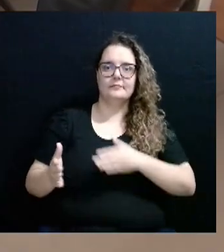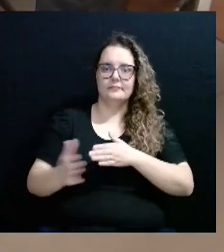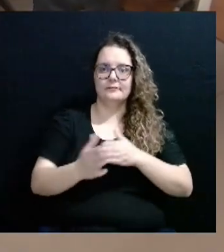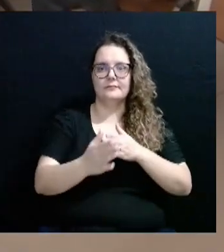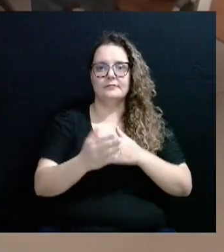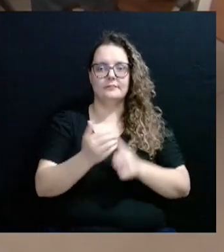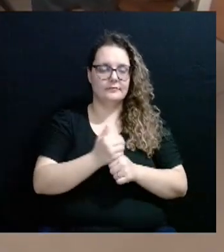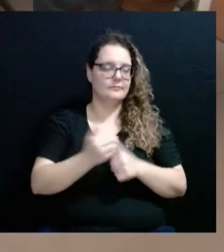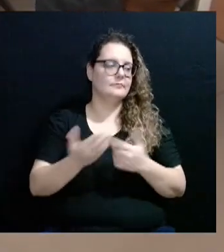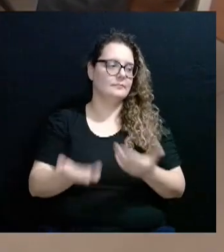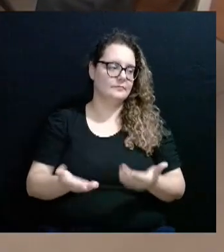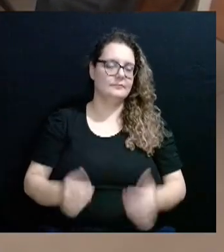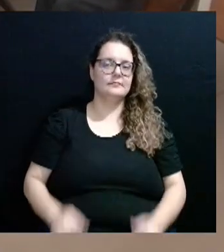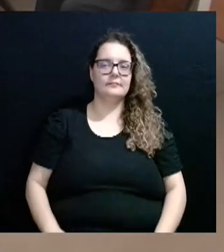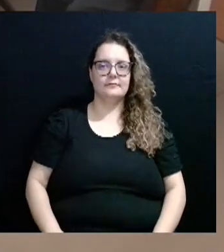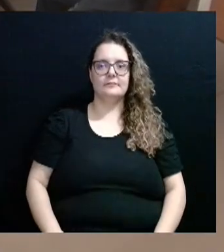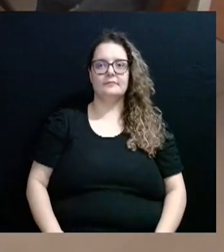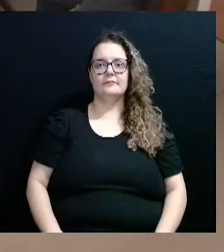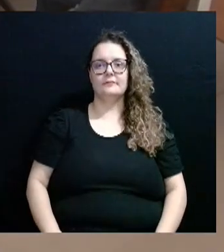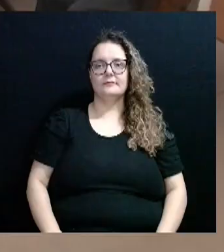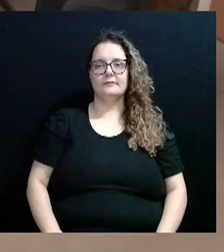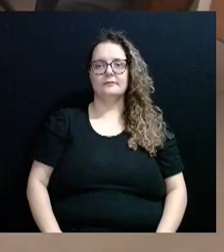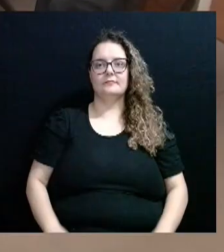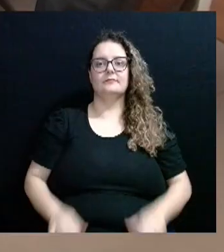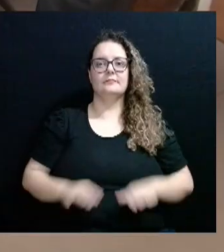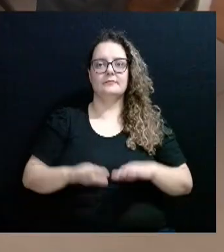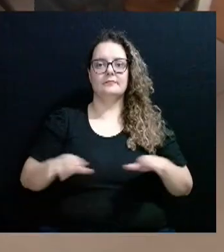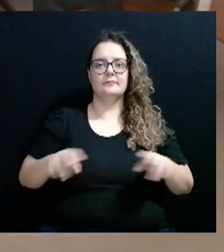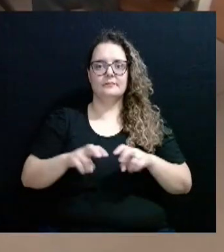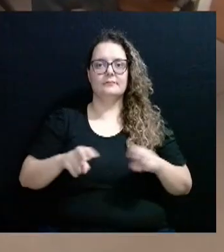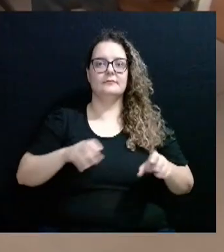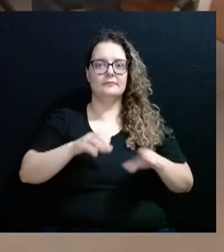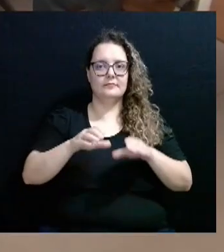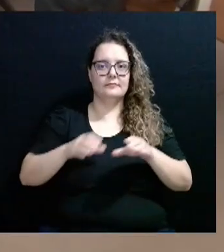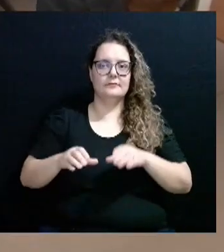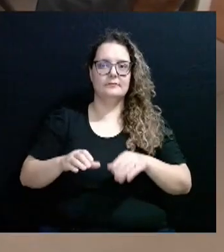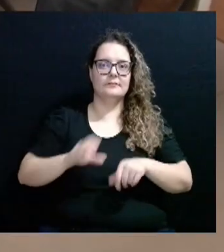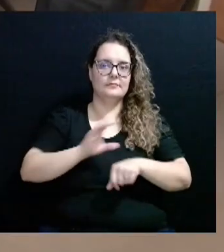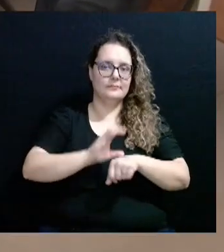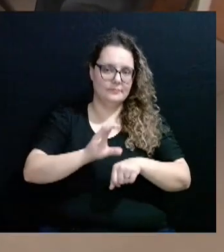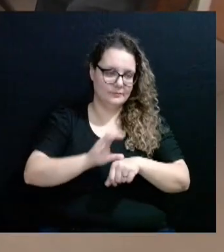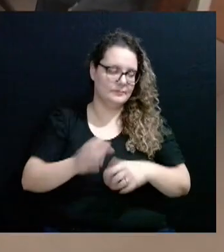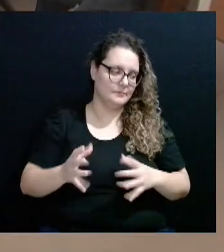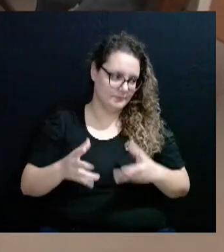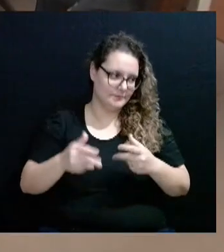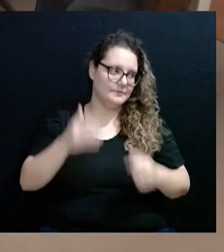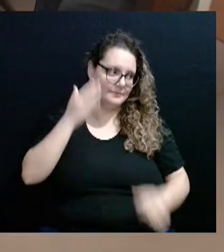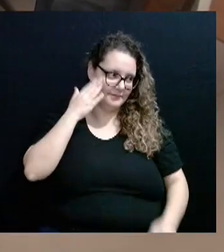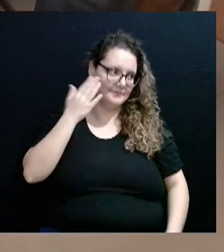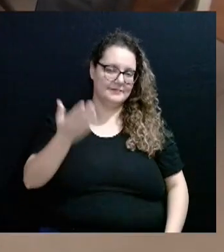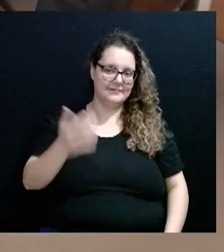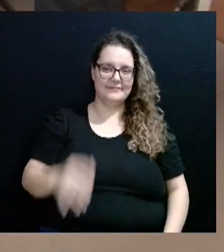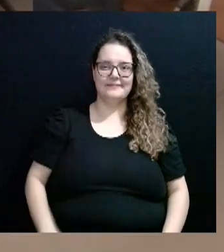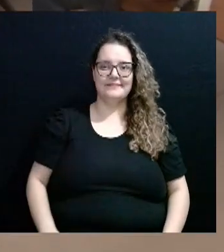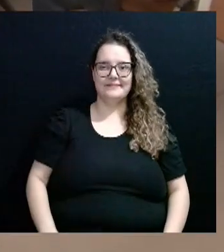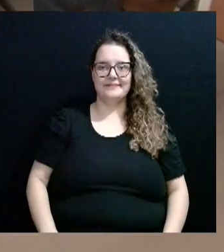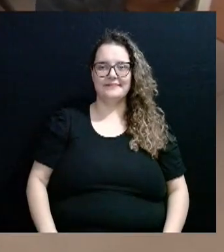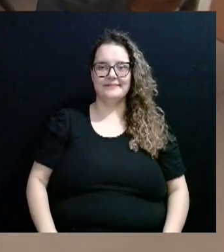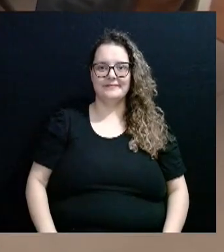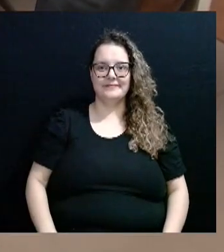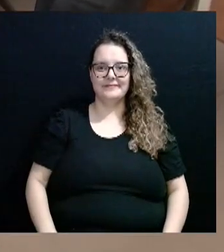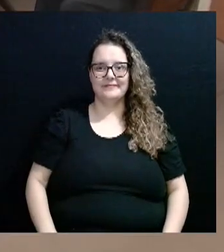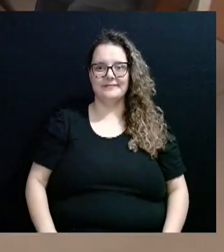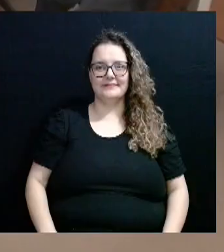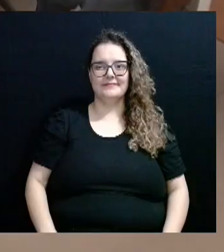ele sentou na mesa e se apresentou como coordenador do cursinho, mas, né, todo mundo sabe que ele compõe aí o mandato e ele